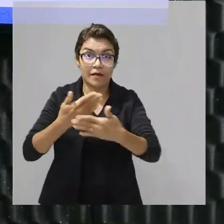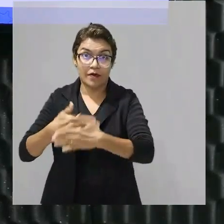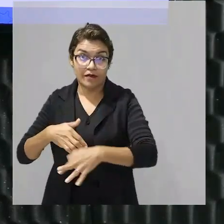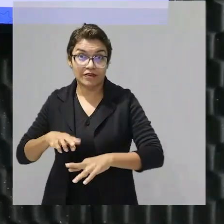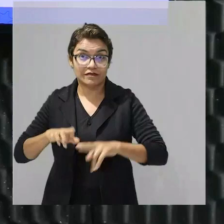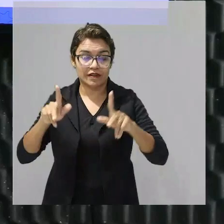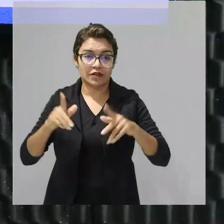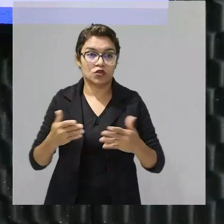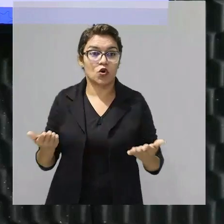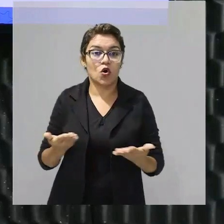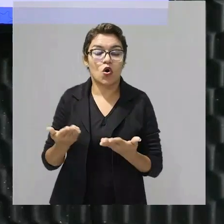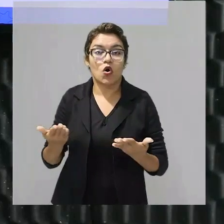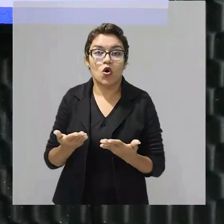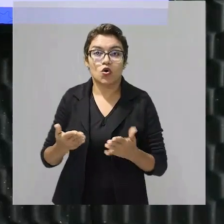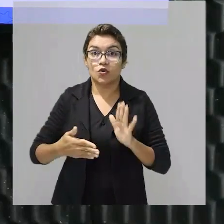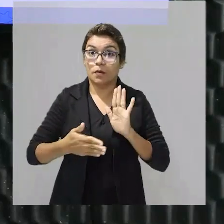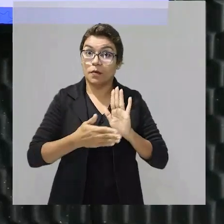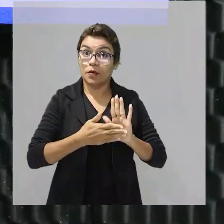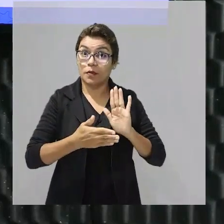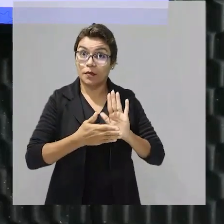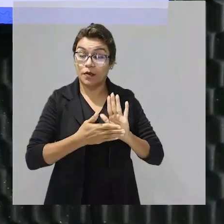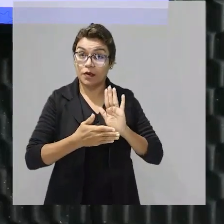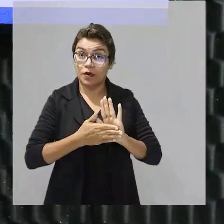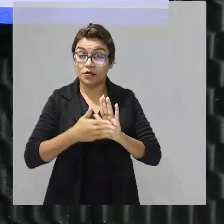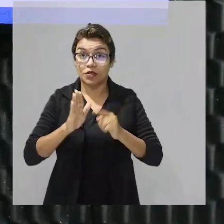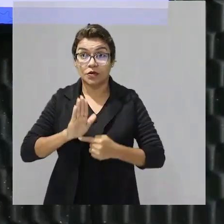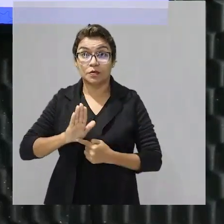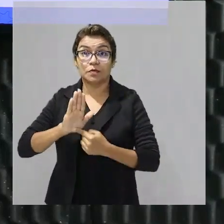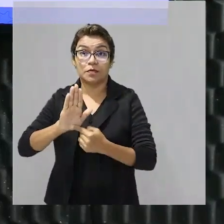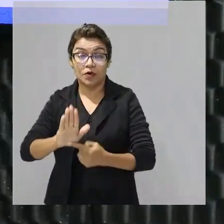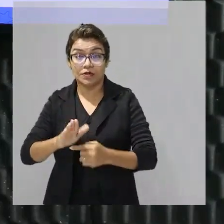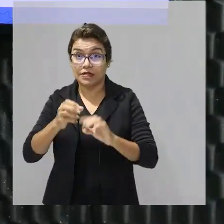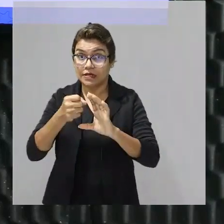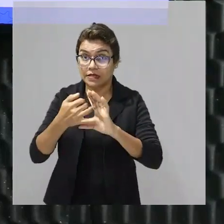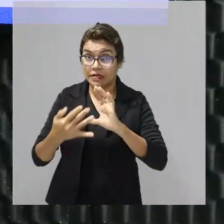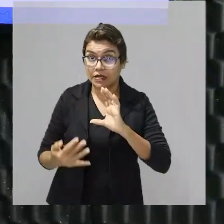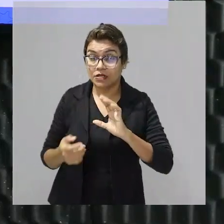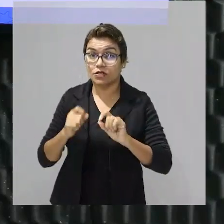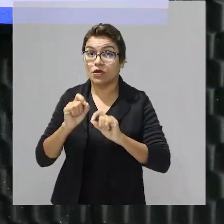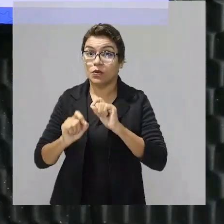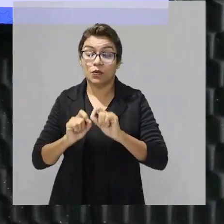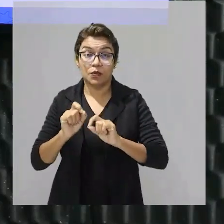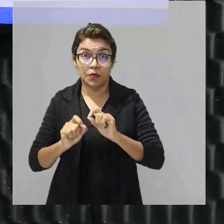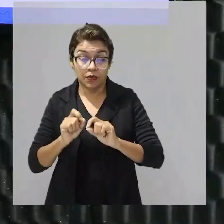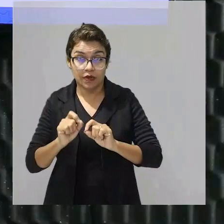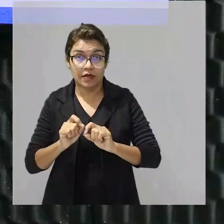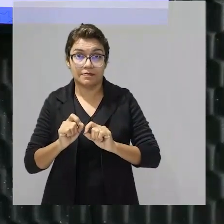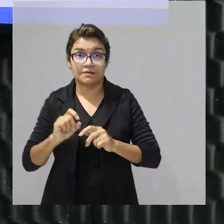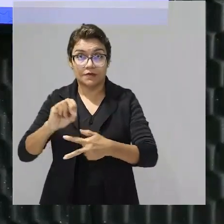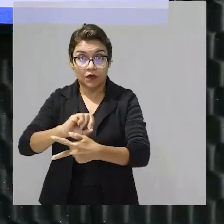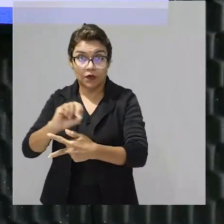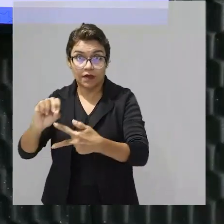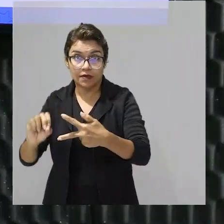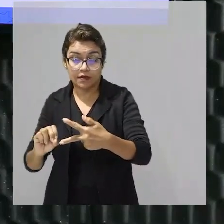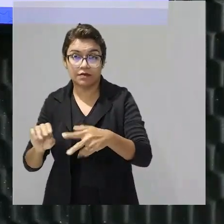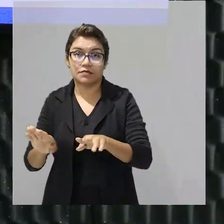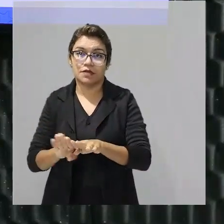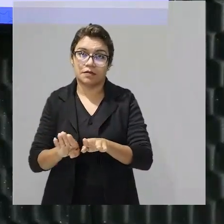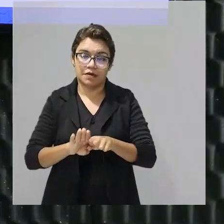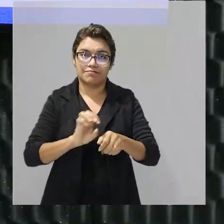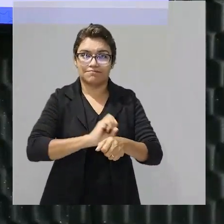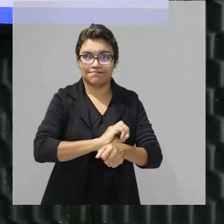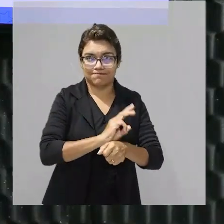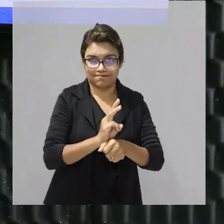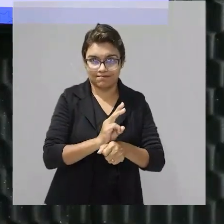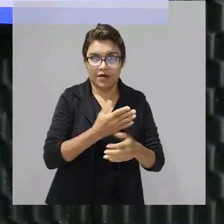Paz UEMA Enem. Então vamos lá para a nossa aula de hoje. Na aula de hoje, o nosso foco será o Enem. Vocês